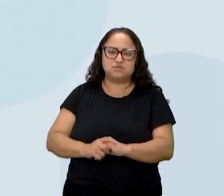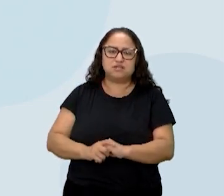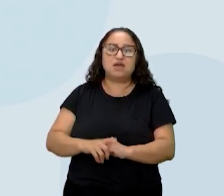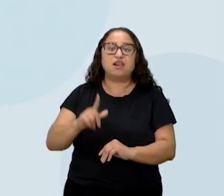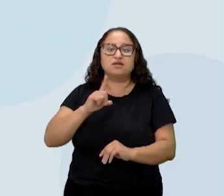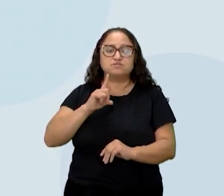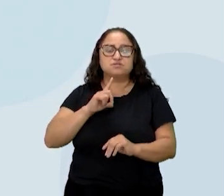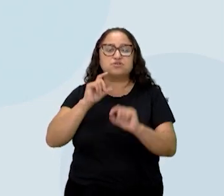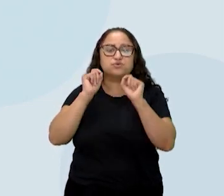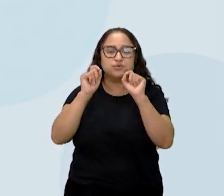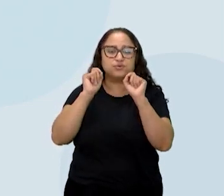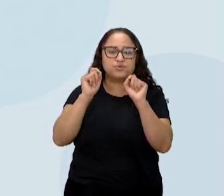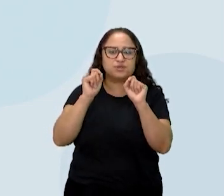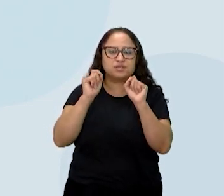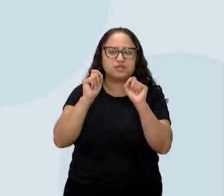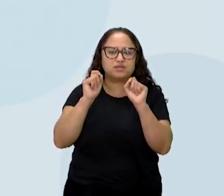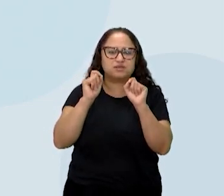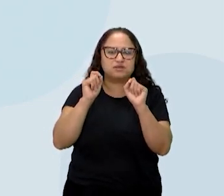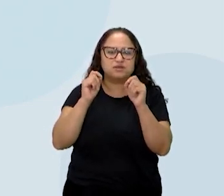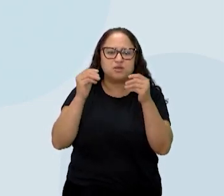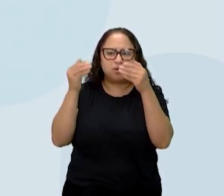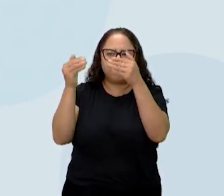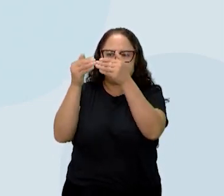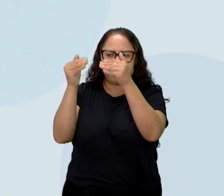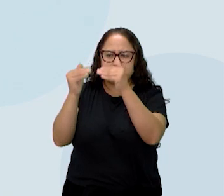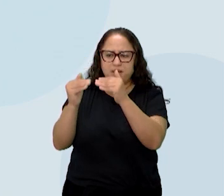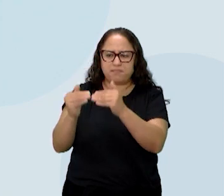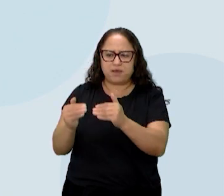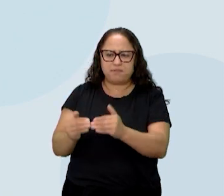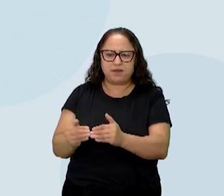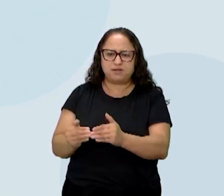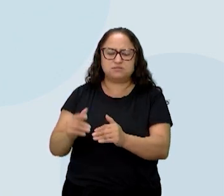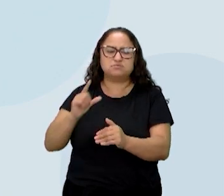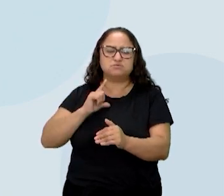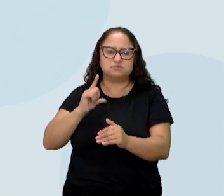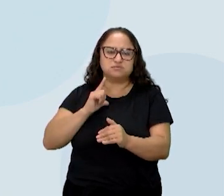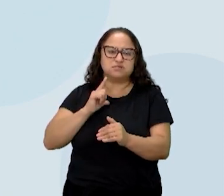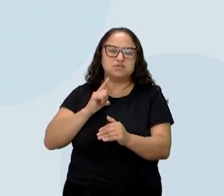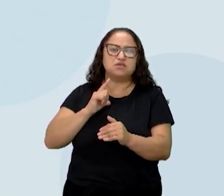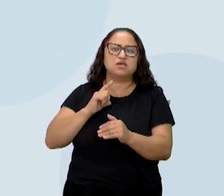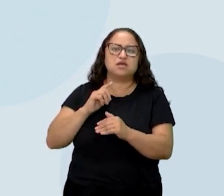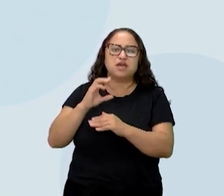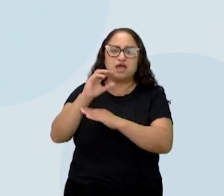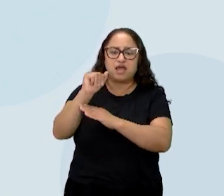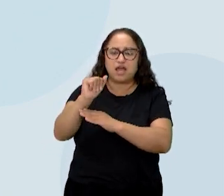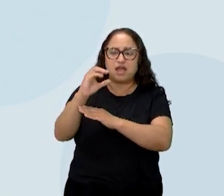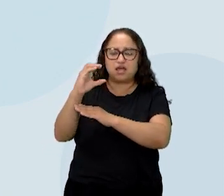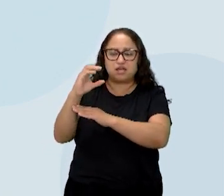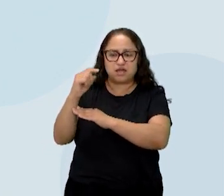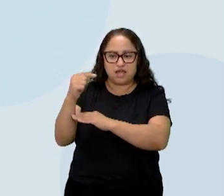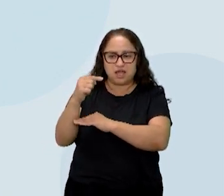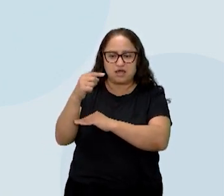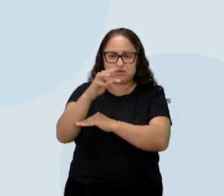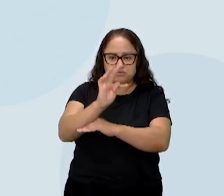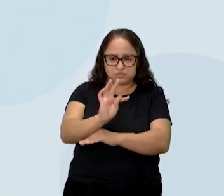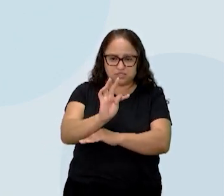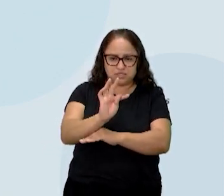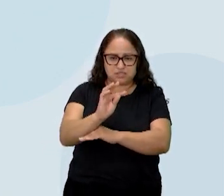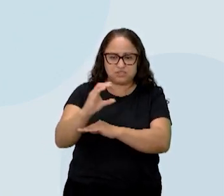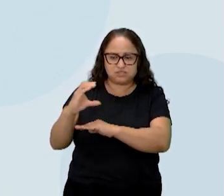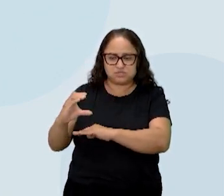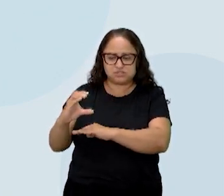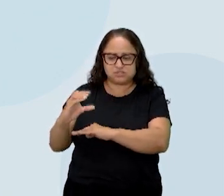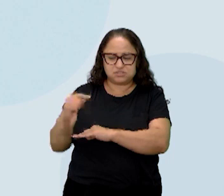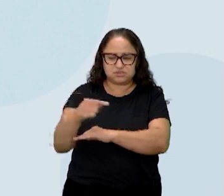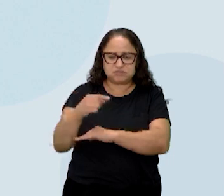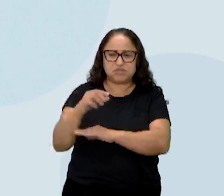uma ligação, um emparelhamento que a gente fala que é A com T e C com G. A